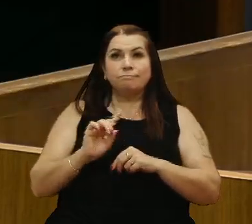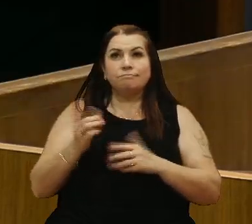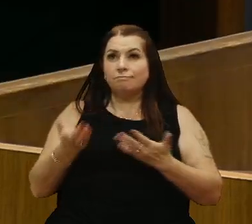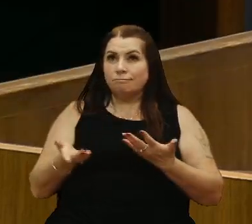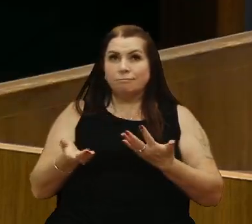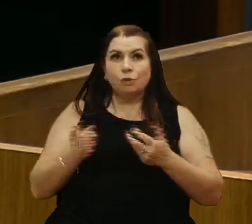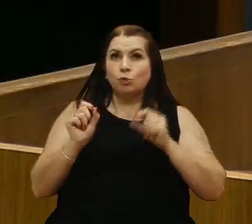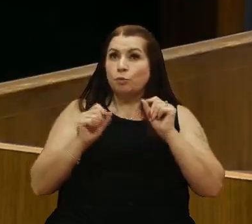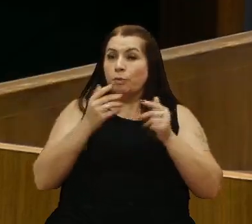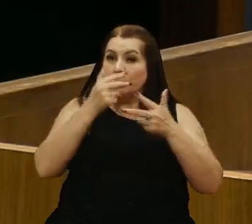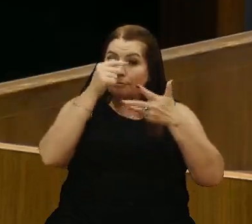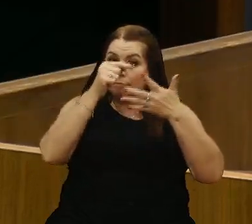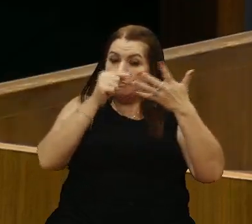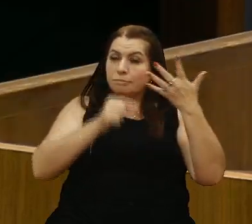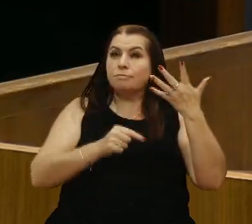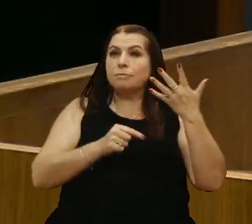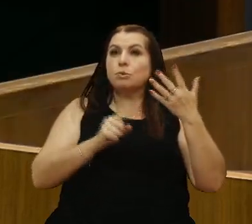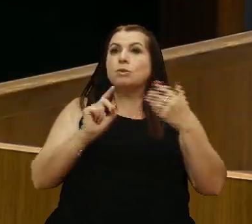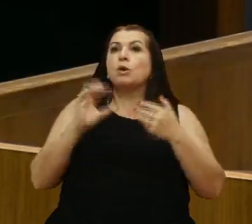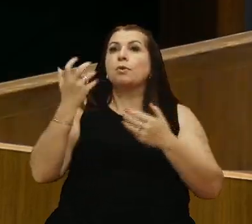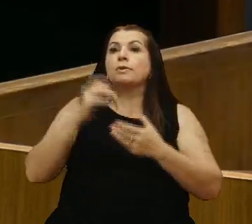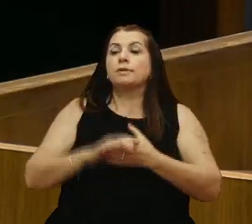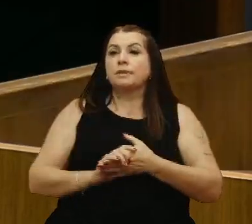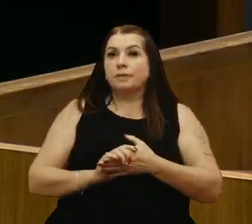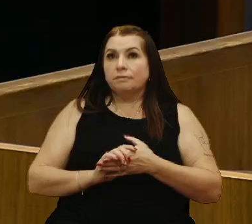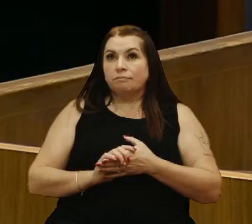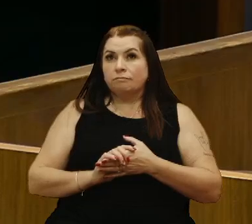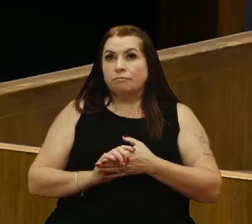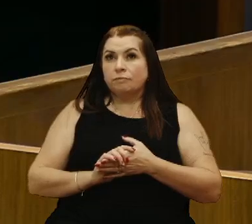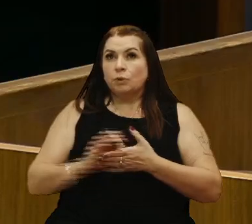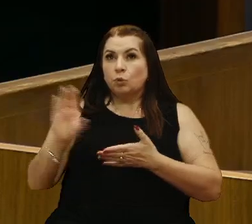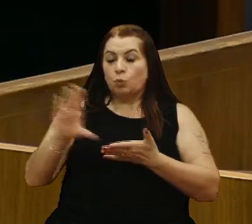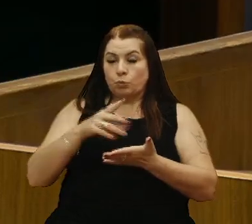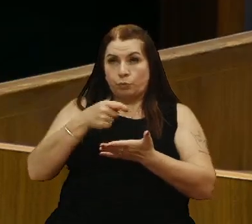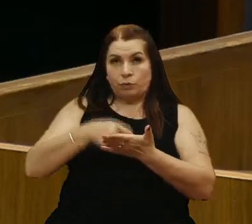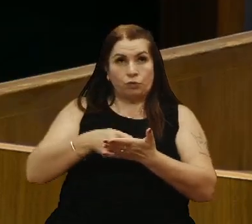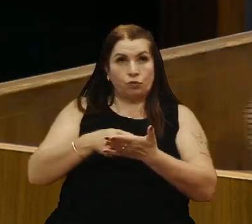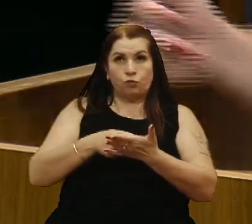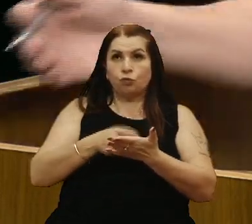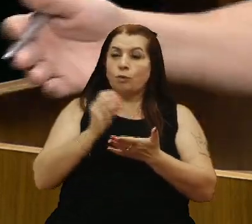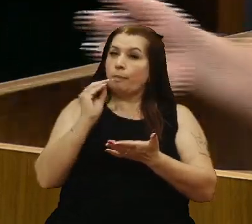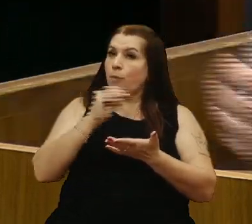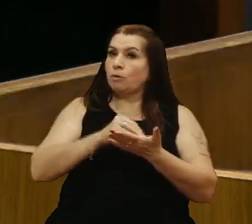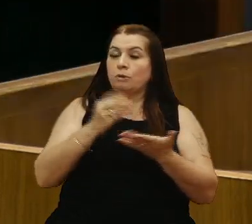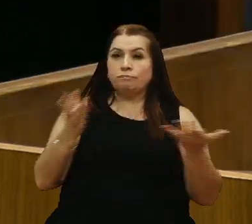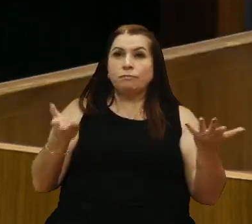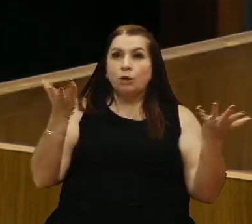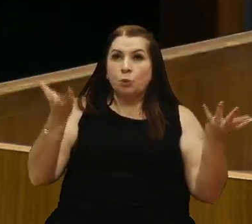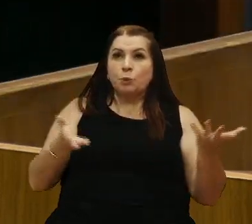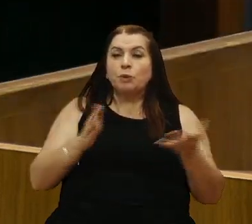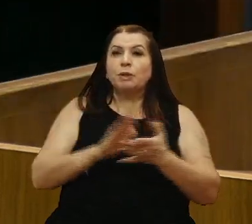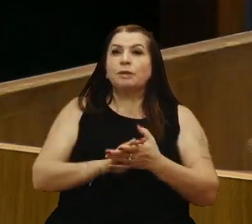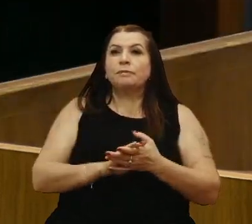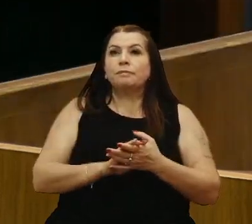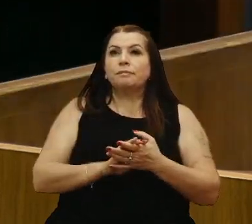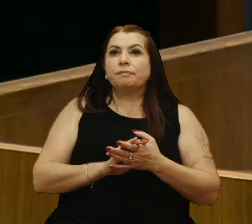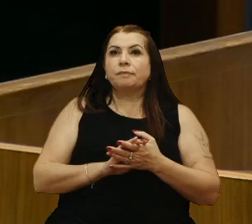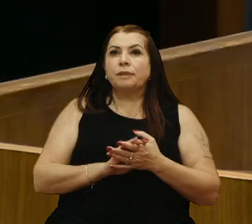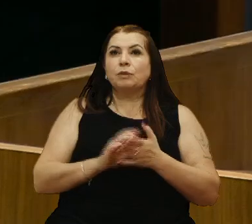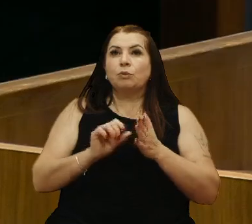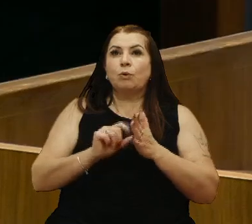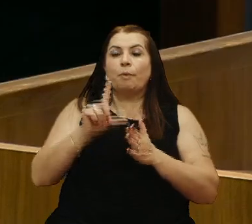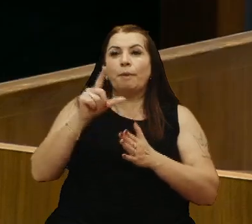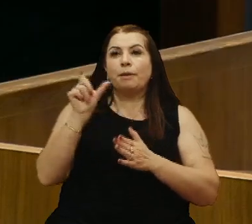conversa sobre isso. E o que acontece? O subsídio a gente coloca e agora tem aí o aumento